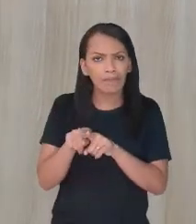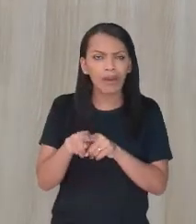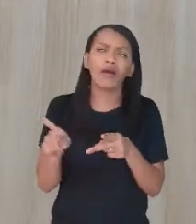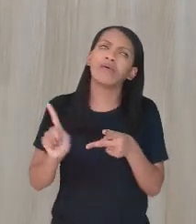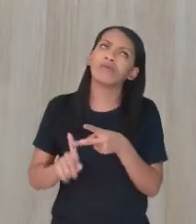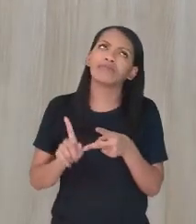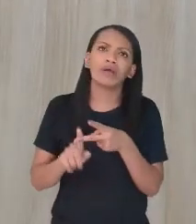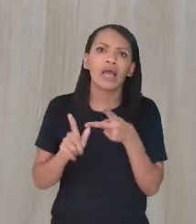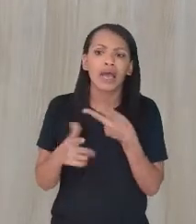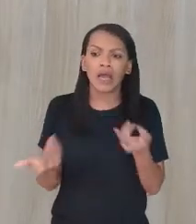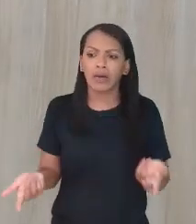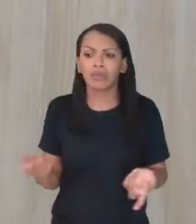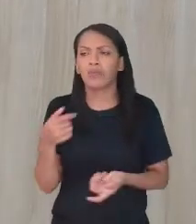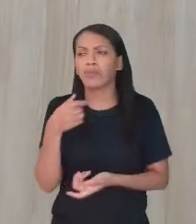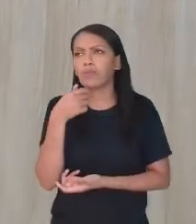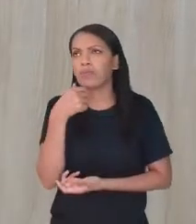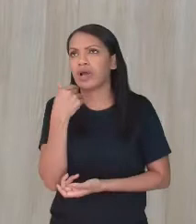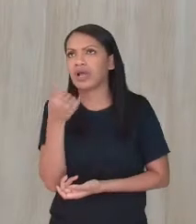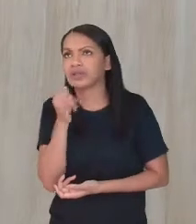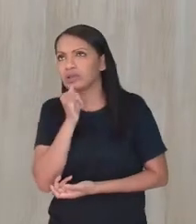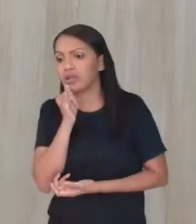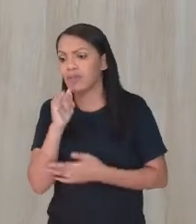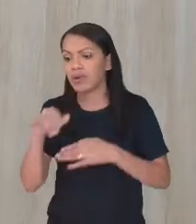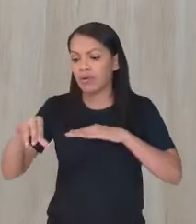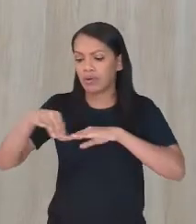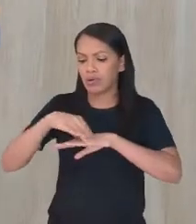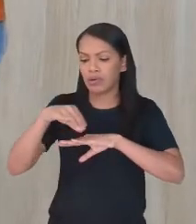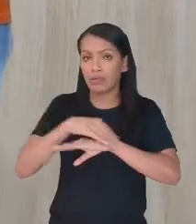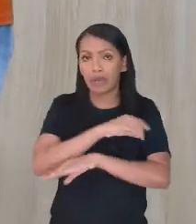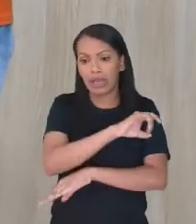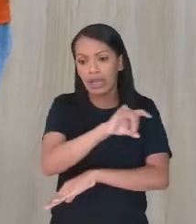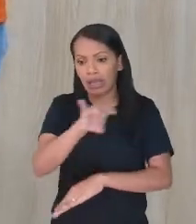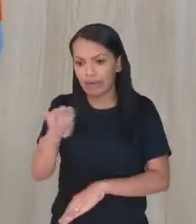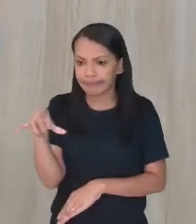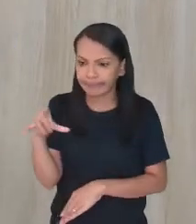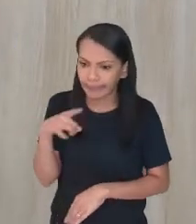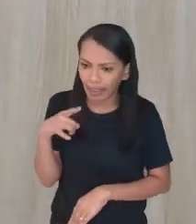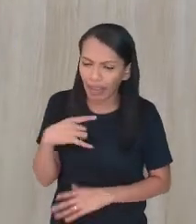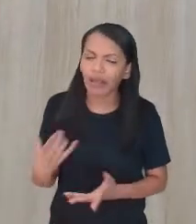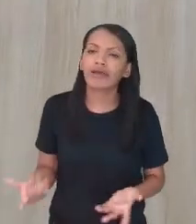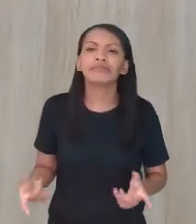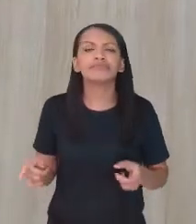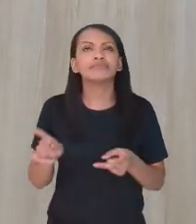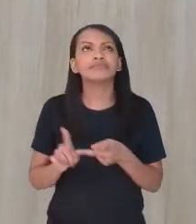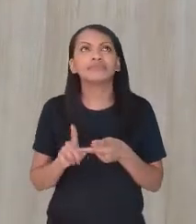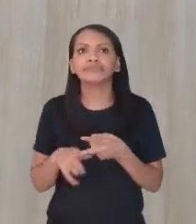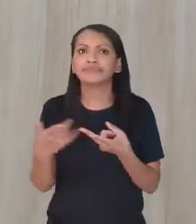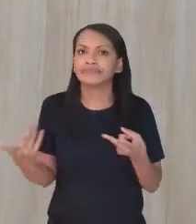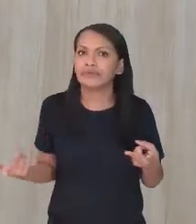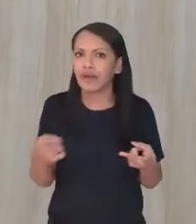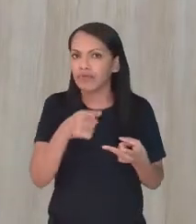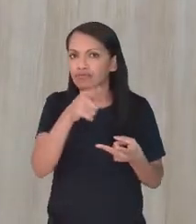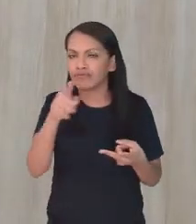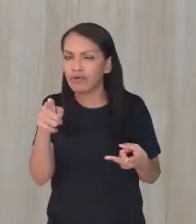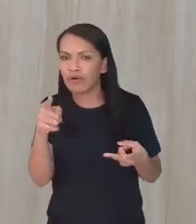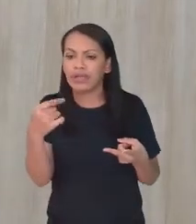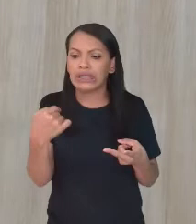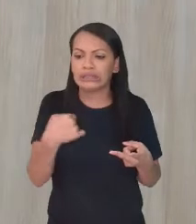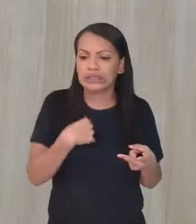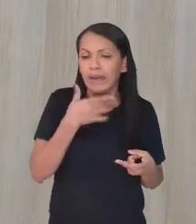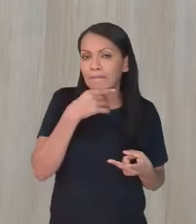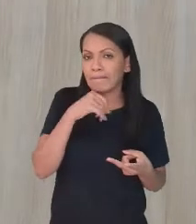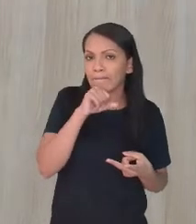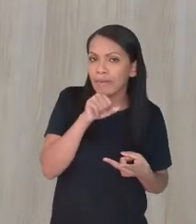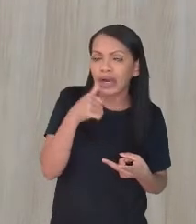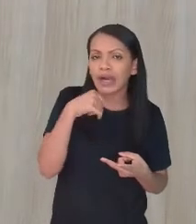quantidade de pares de sapatos que cada um tem. Você pode criar um problema em relação com você e os seus